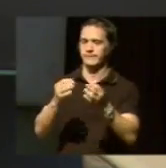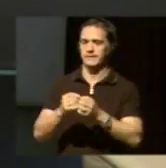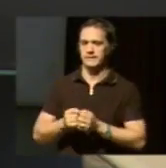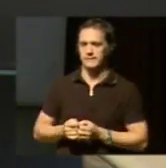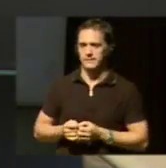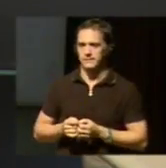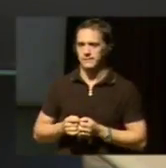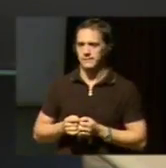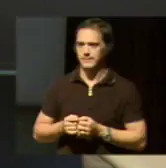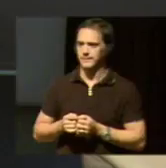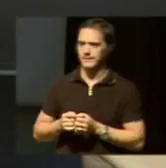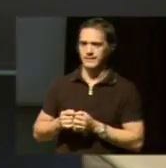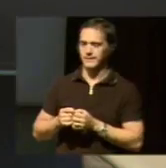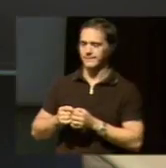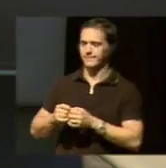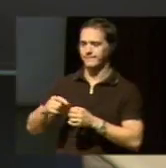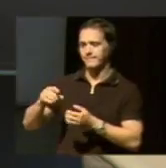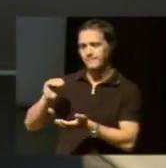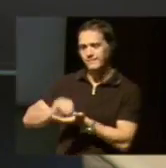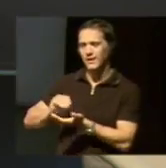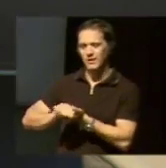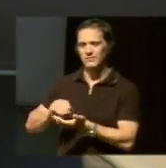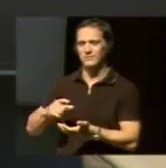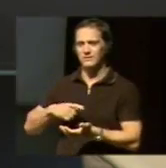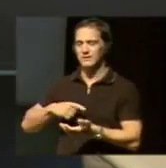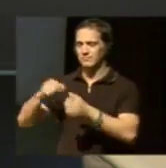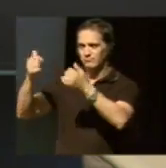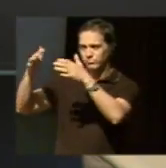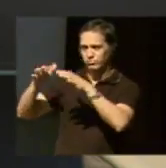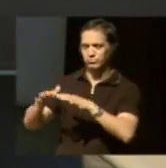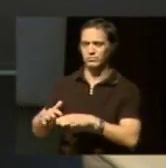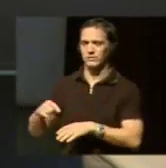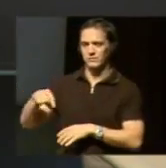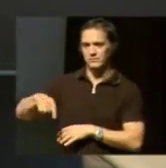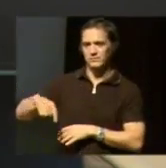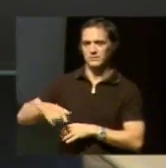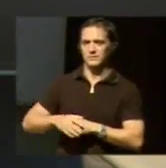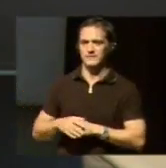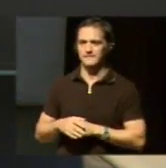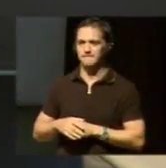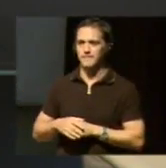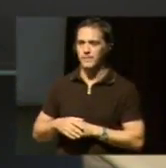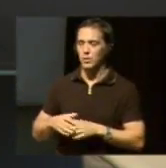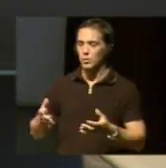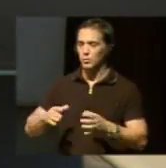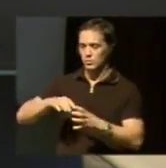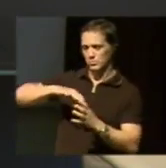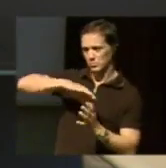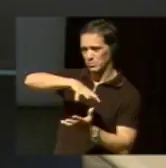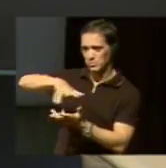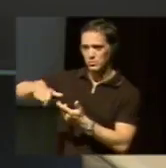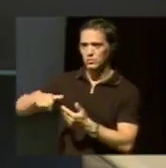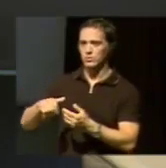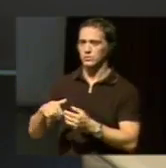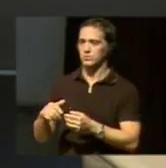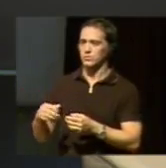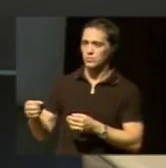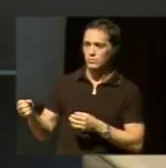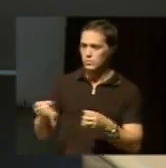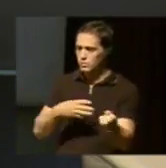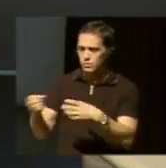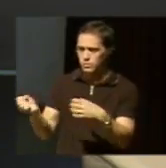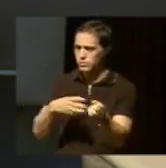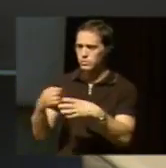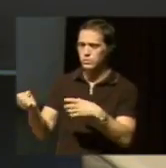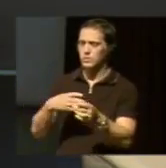abismo estrutural. Pessoas que estão no mundo produtivo têm muitas possibilidades de participar da sociedade,